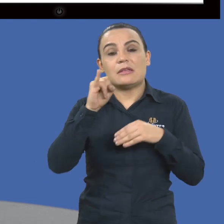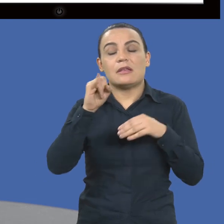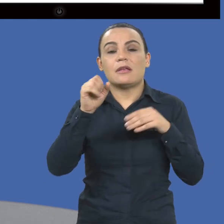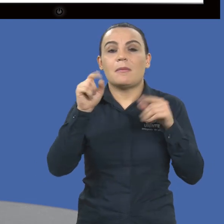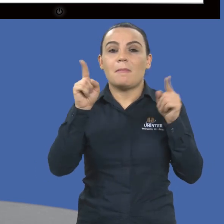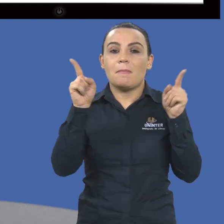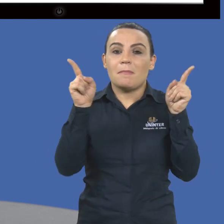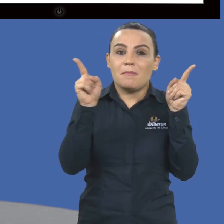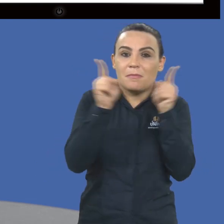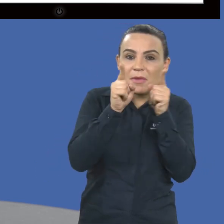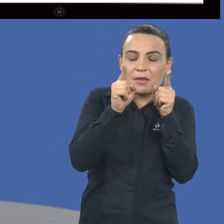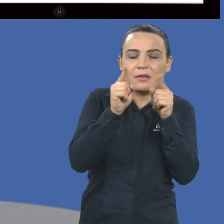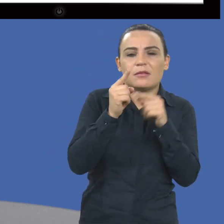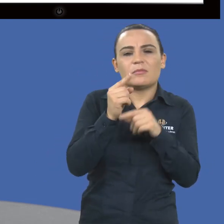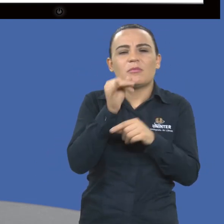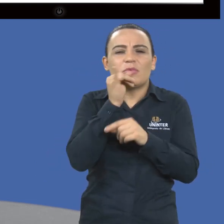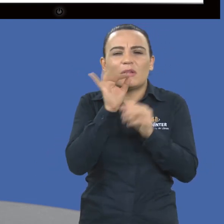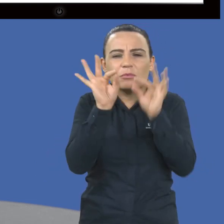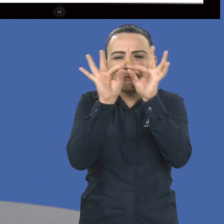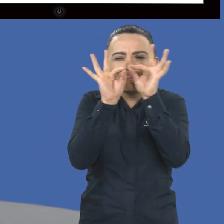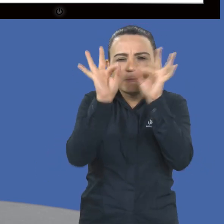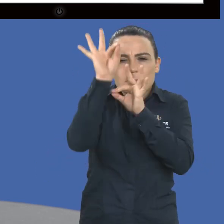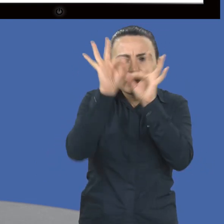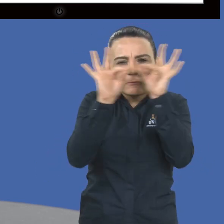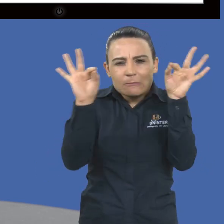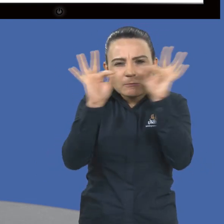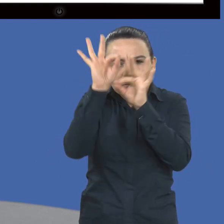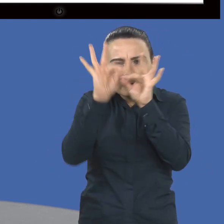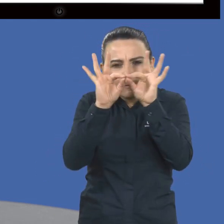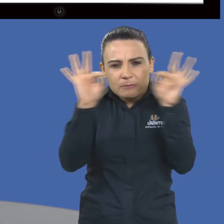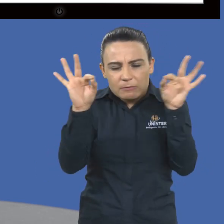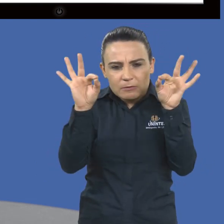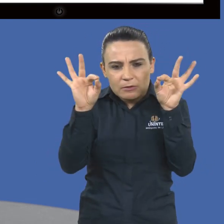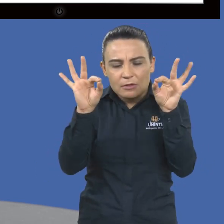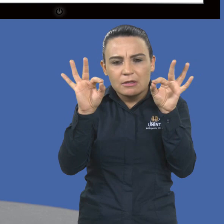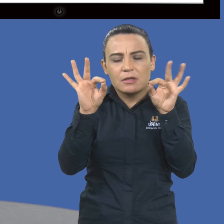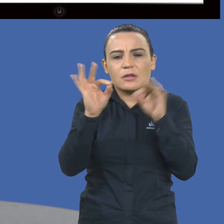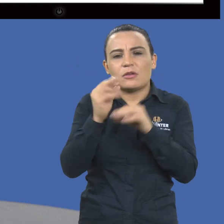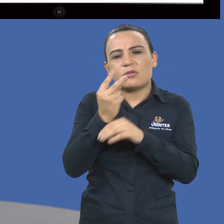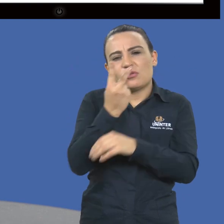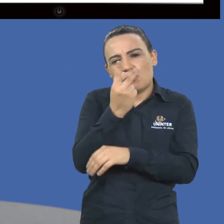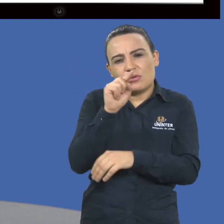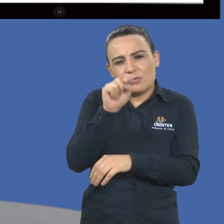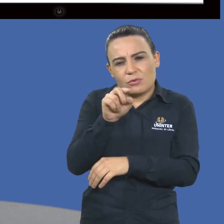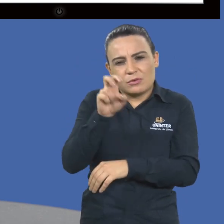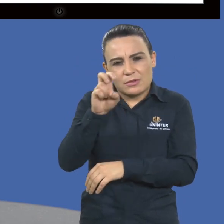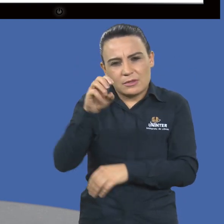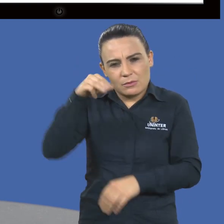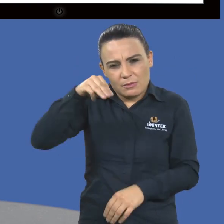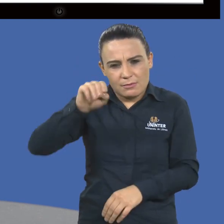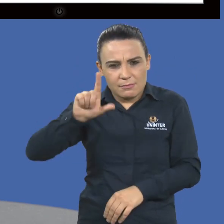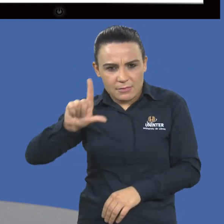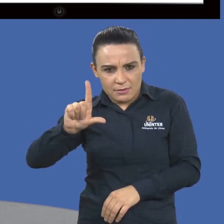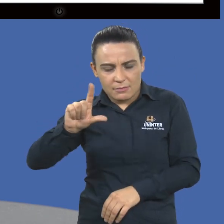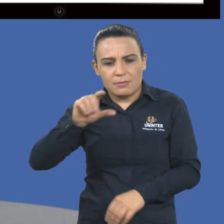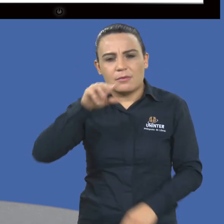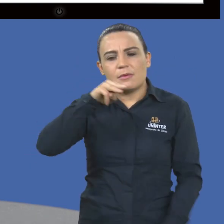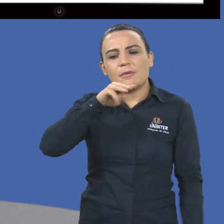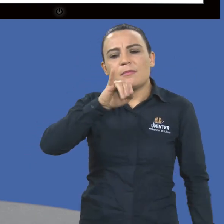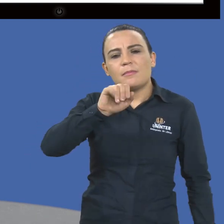aumentada. O normal é encontrar até 2,5 milímetros. Qualquer valor acima